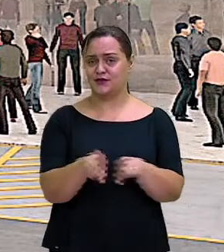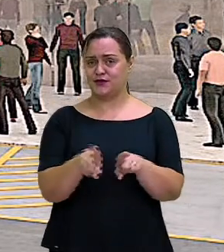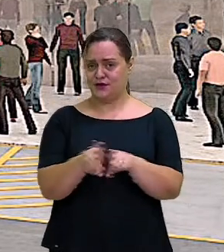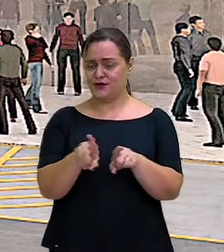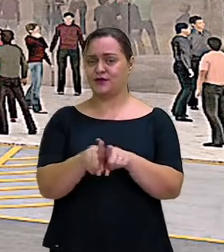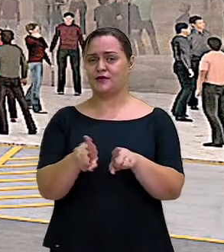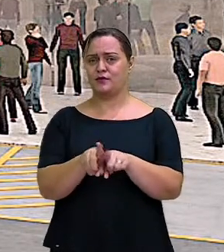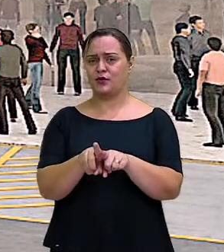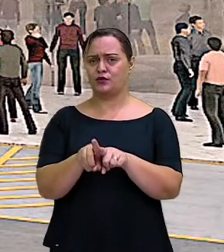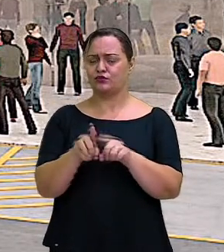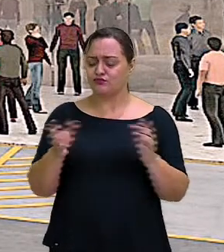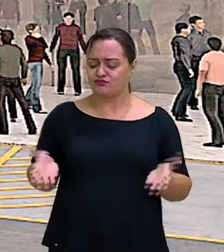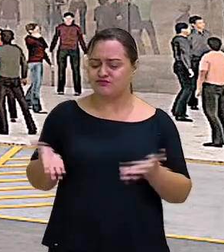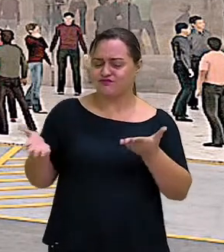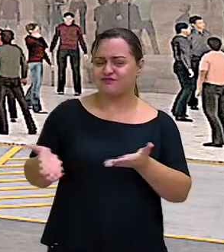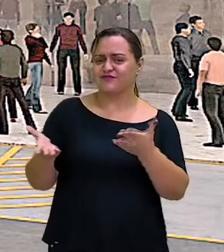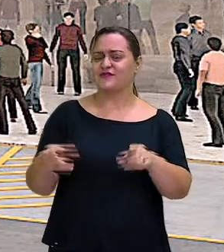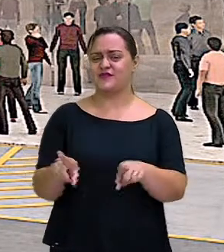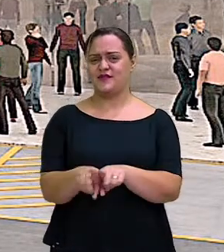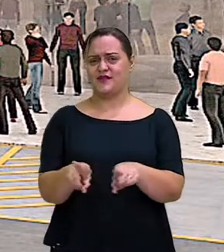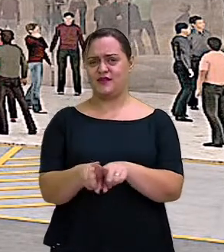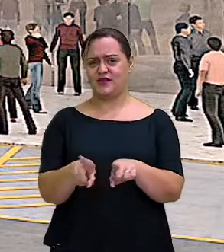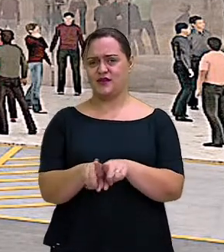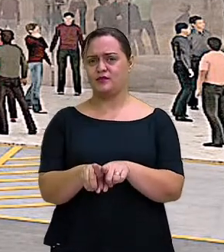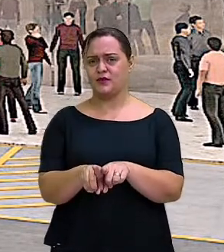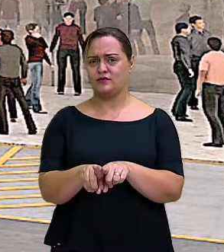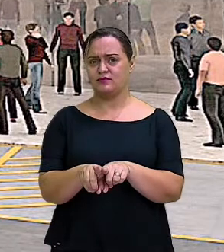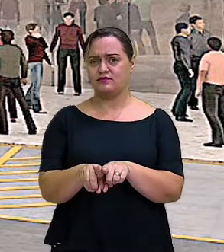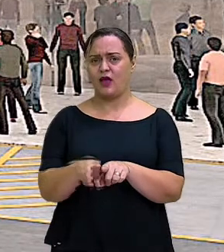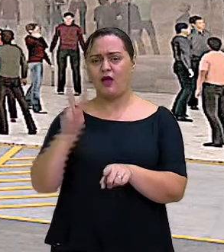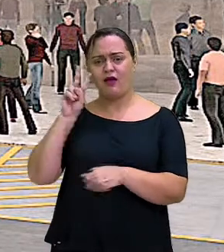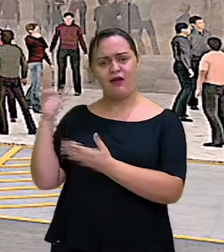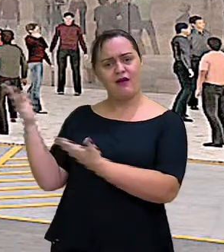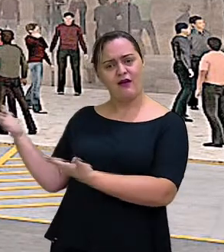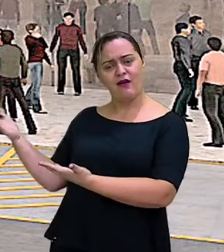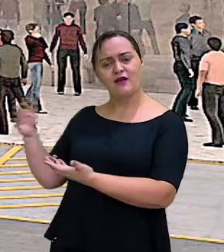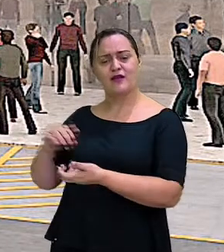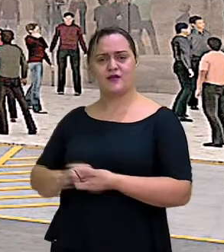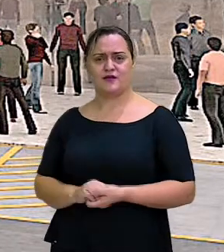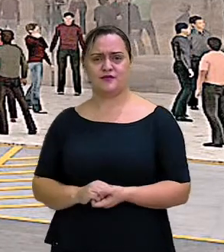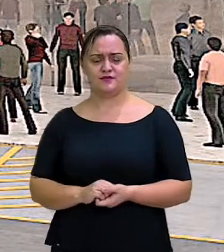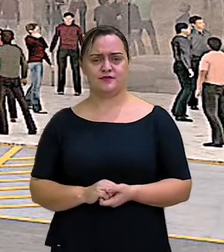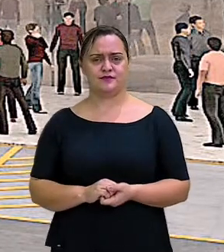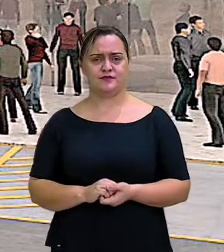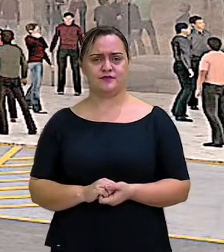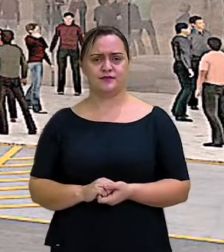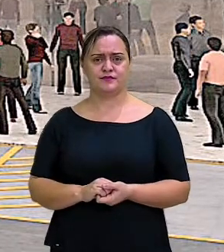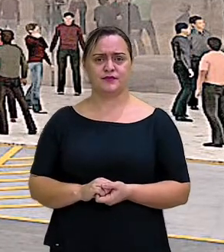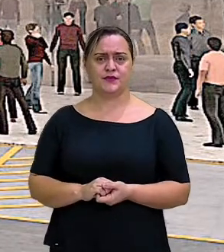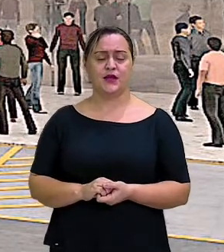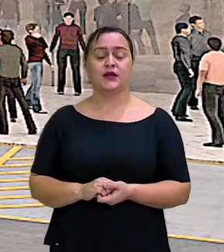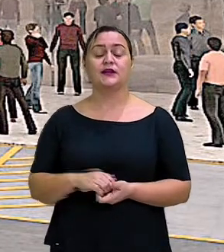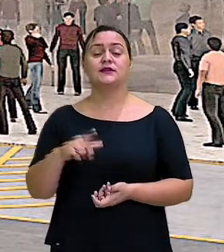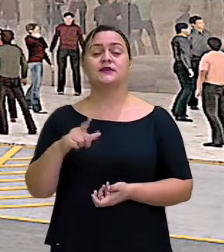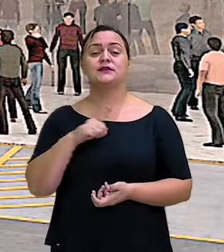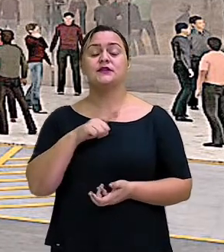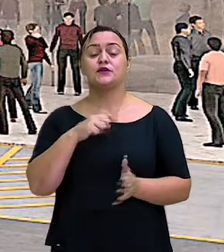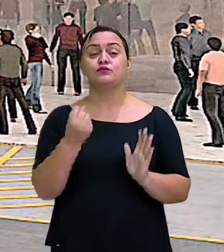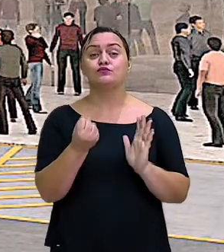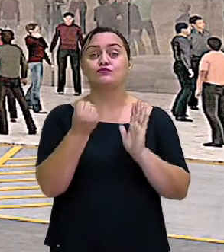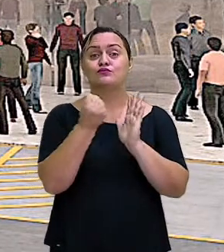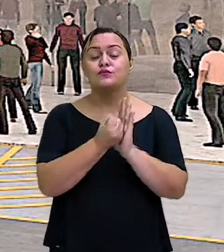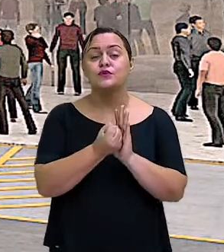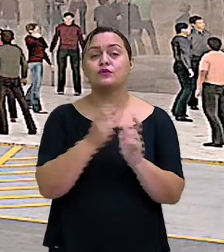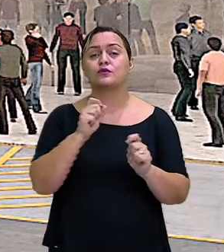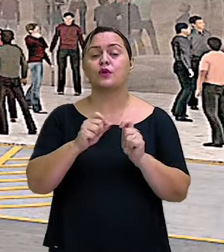pelo lugar que recebeu o selo de construção verde, na